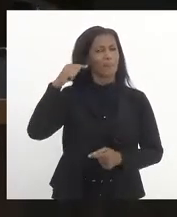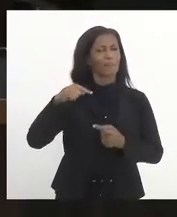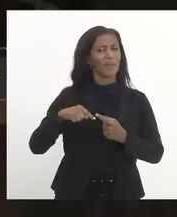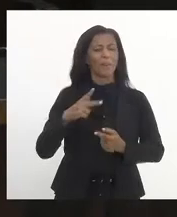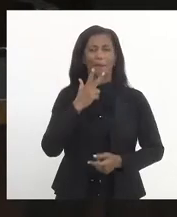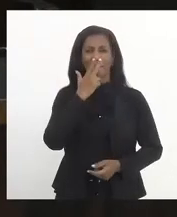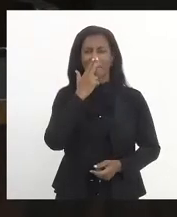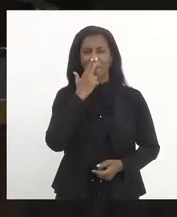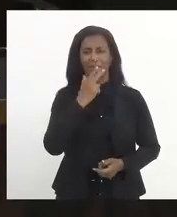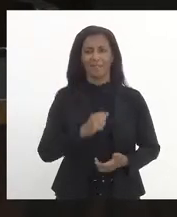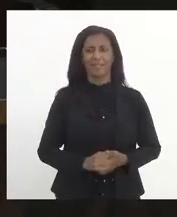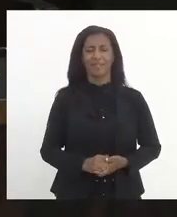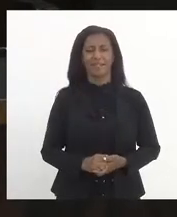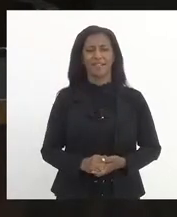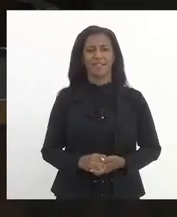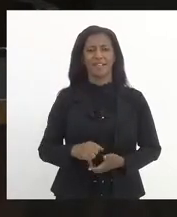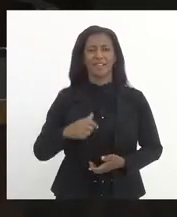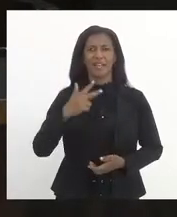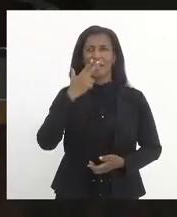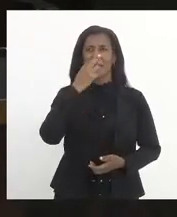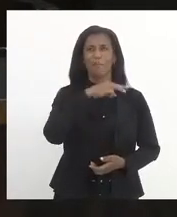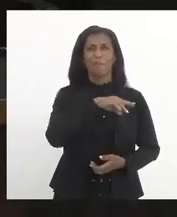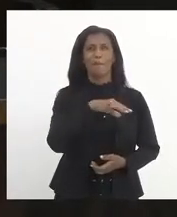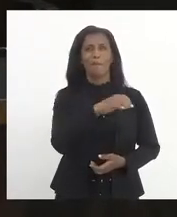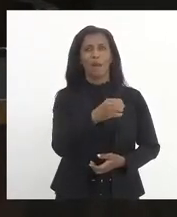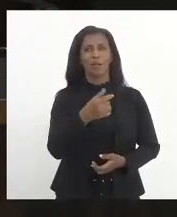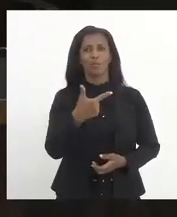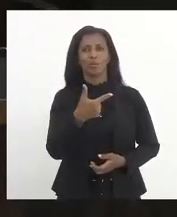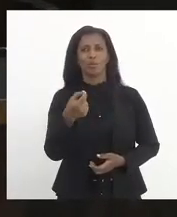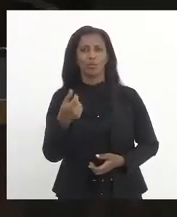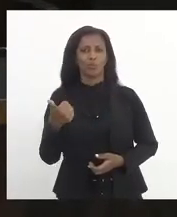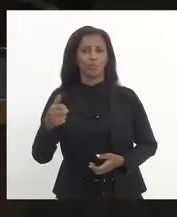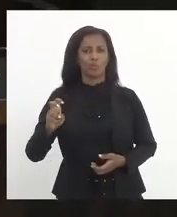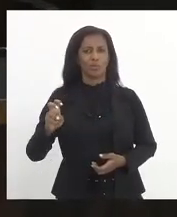Parecia segunda quinzena de março de 2020.